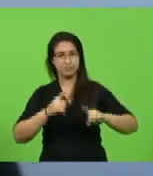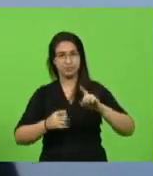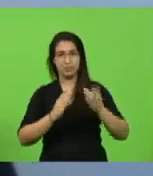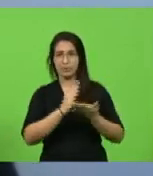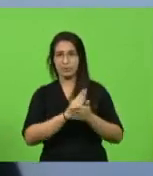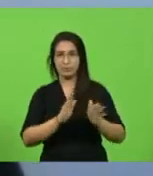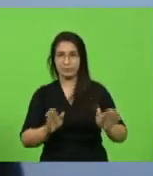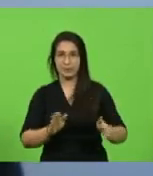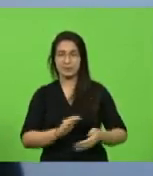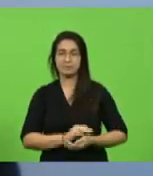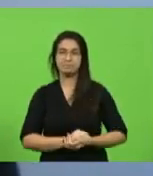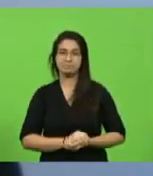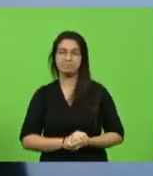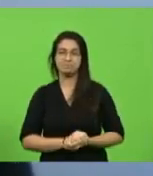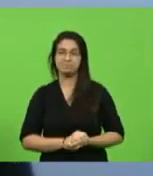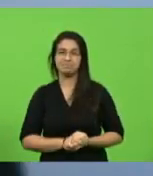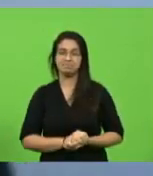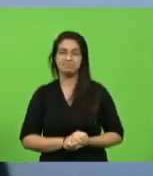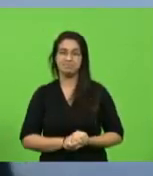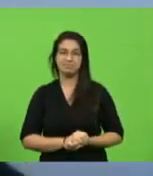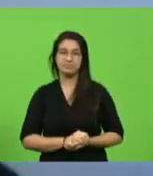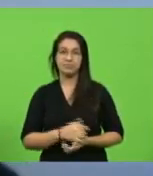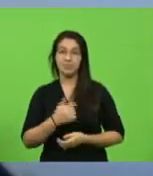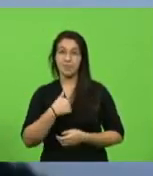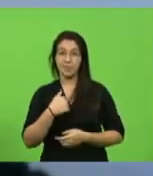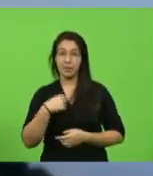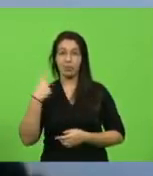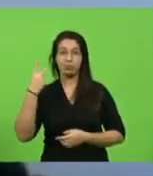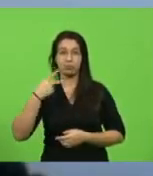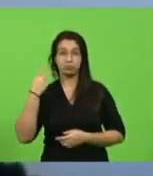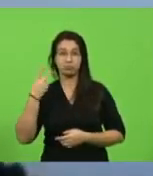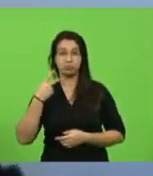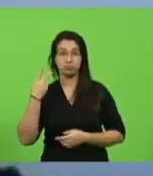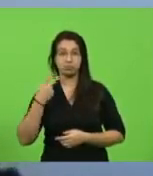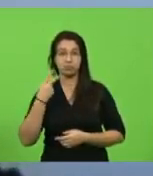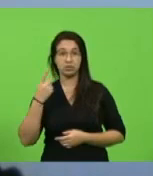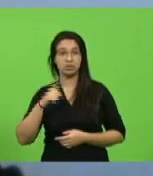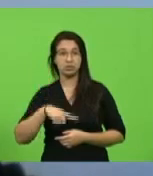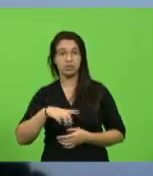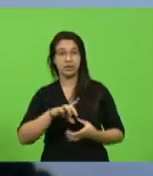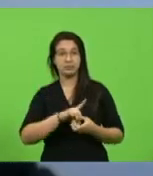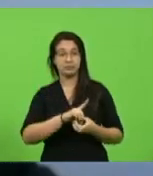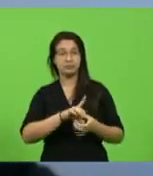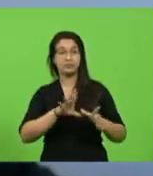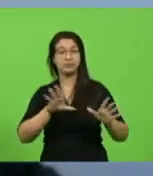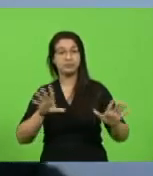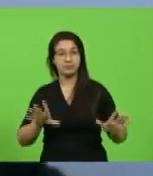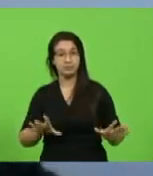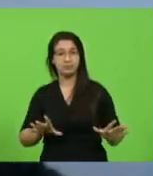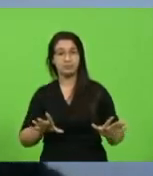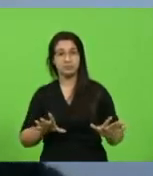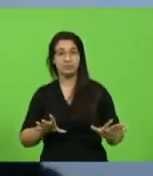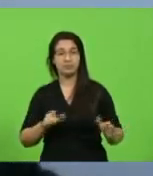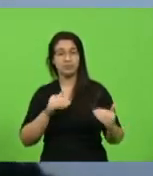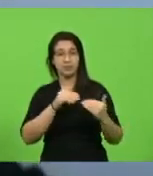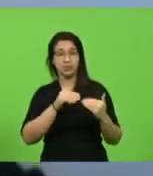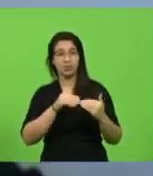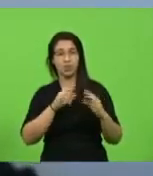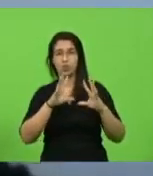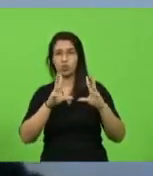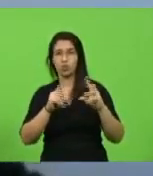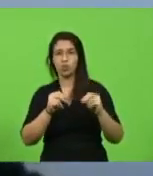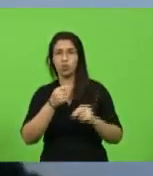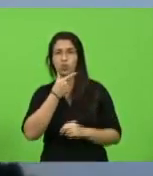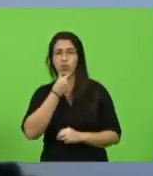Excelências, o meu ideal político é a democracia. Para que todo homem seja respeitado